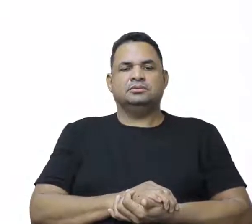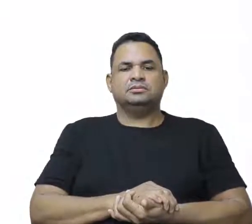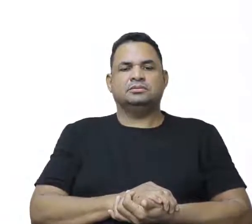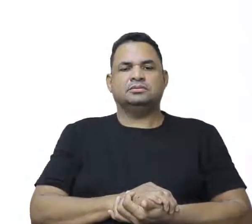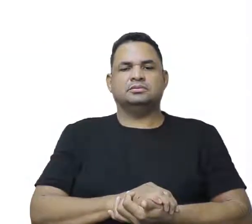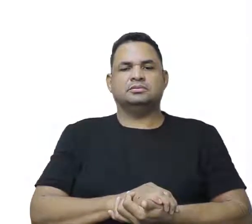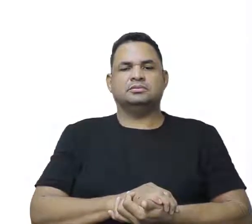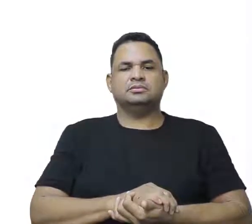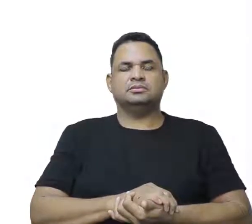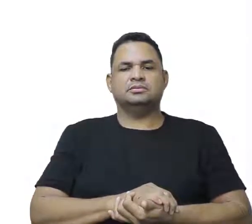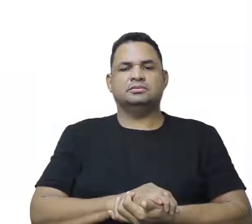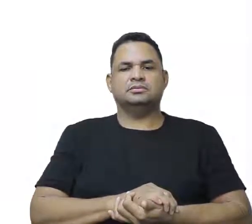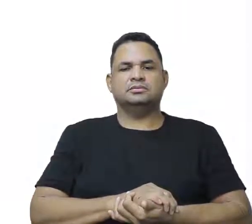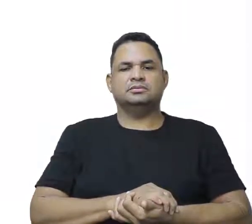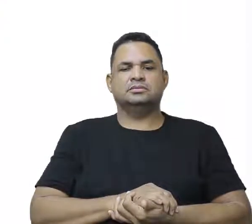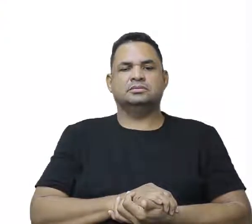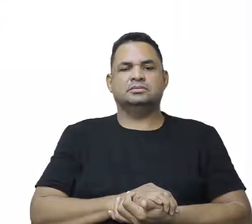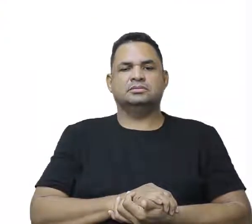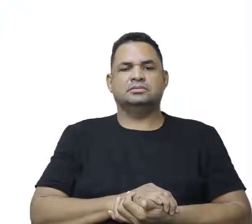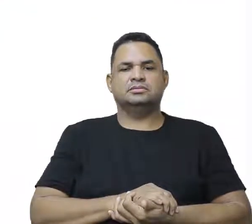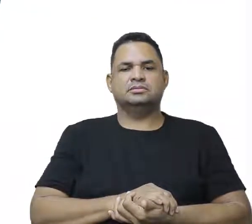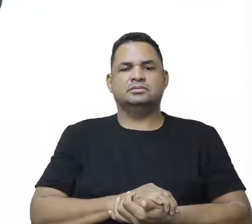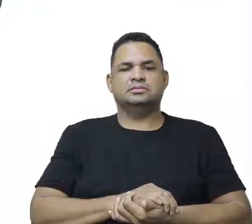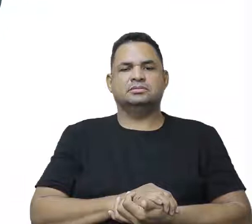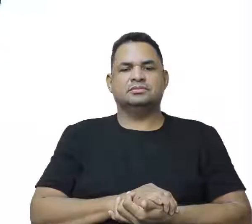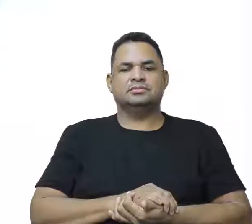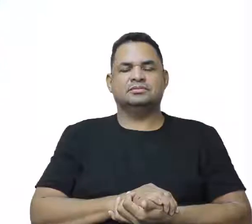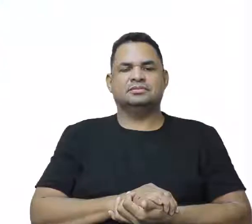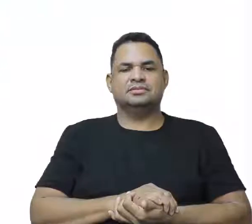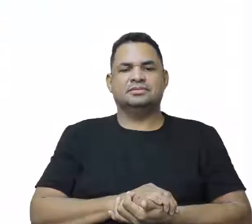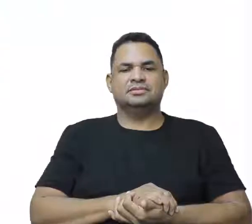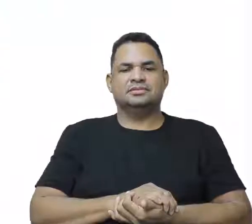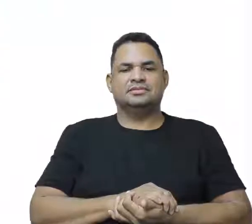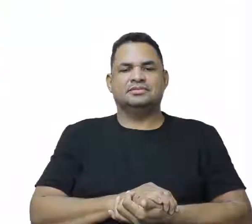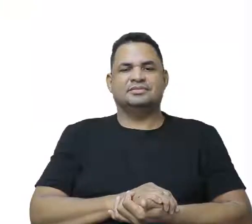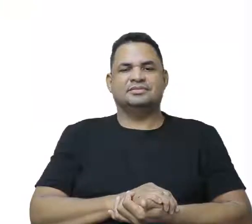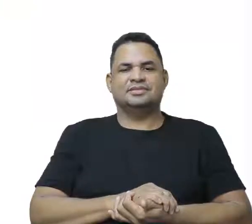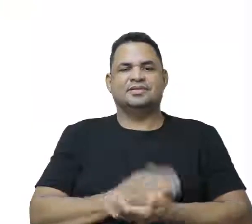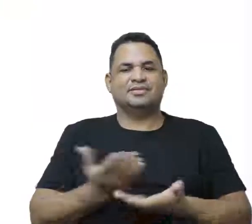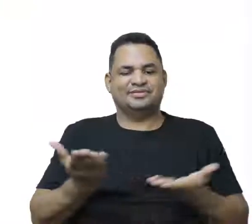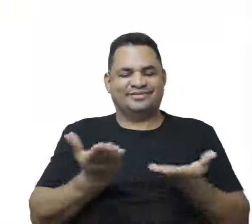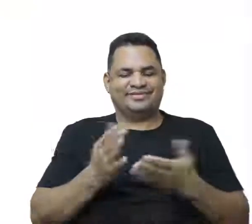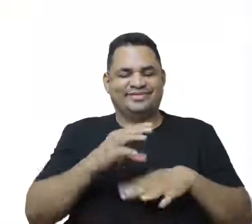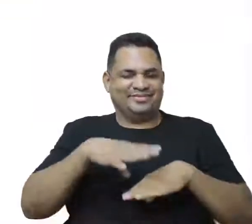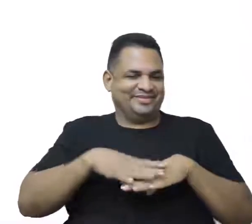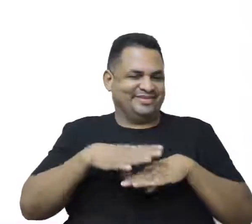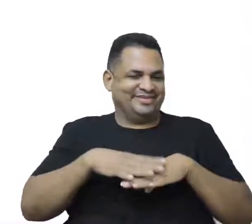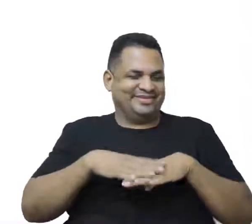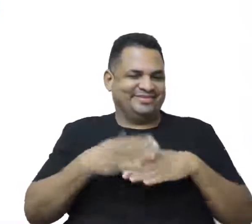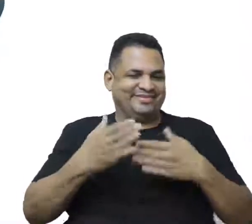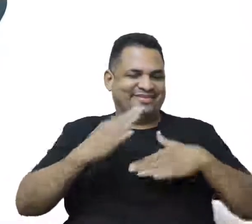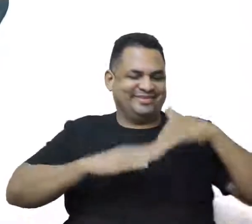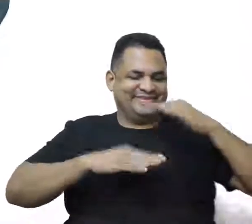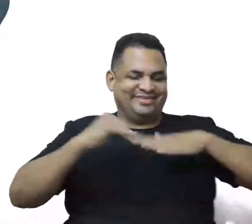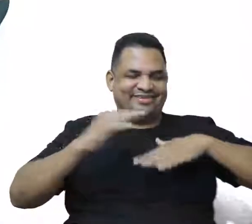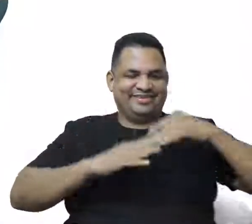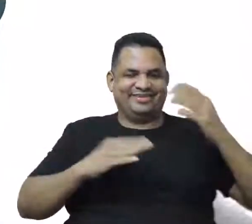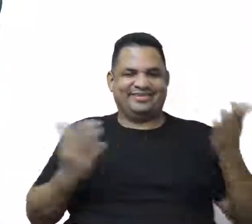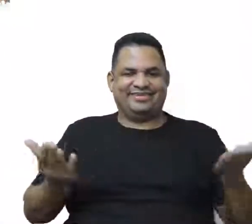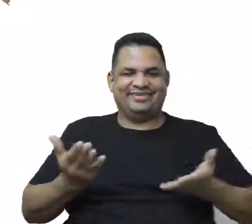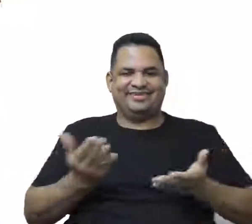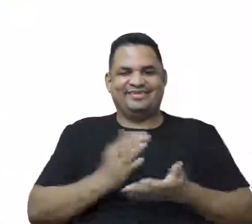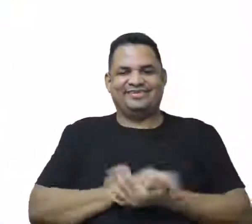apareceu meio quase ali um gráfico de pizza. Quase. Hoje a gente está meio matemática, né? Está meio